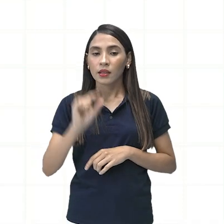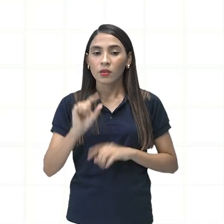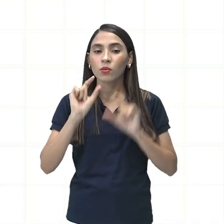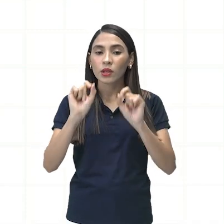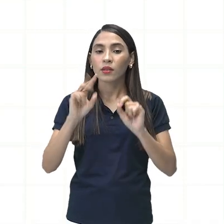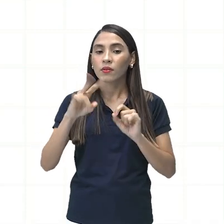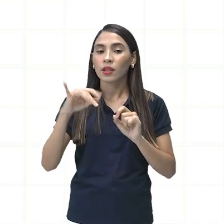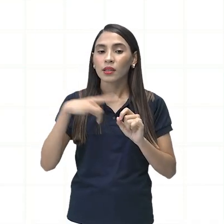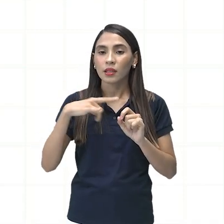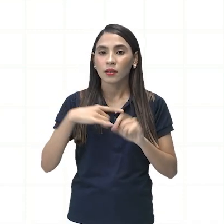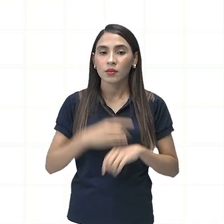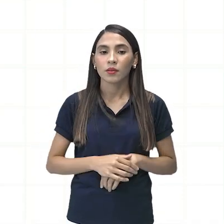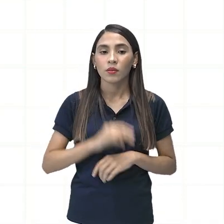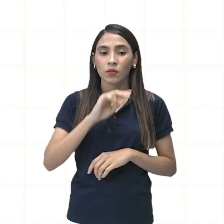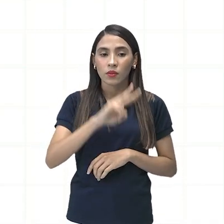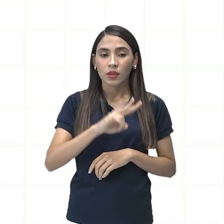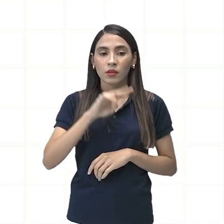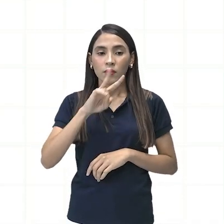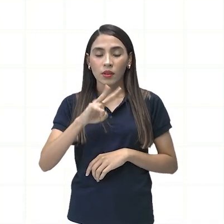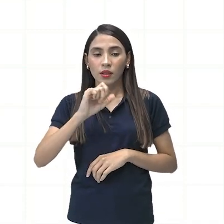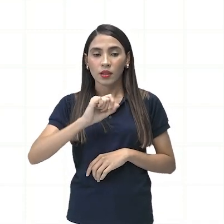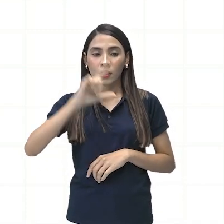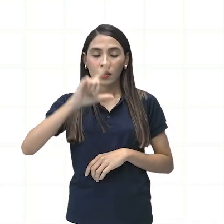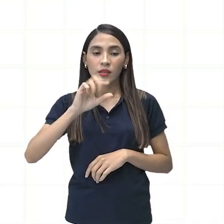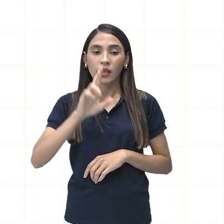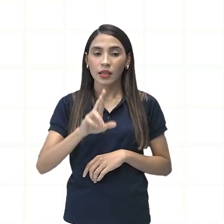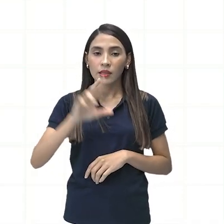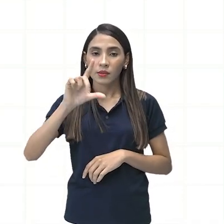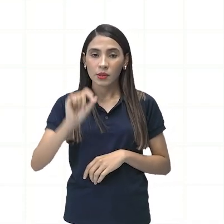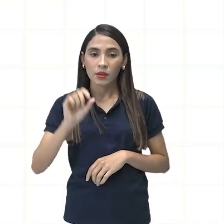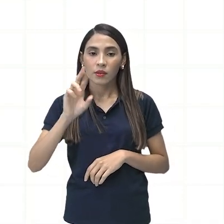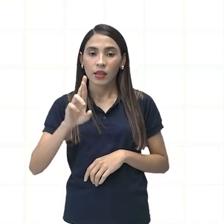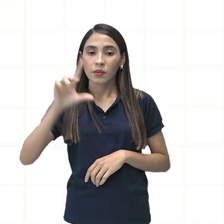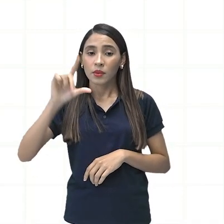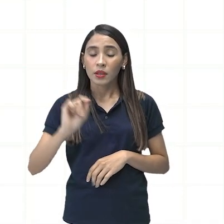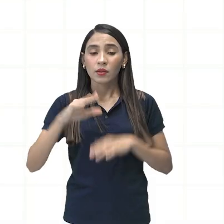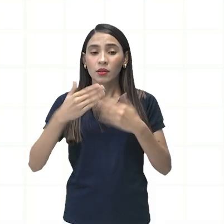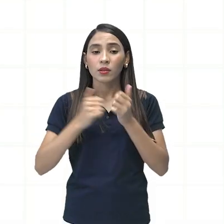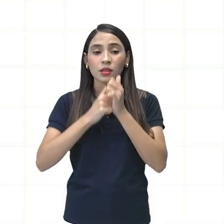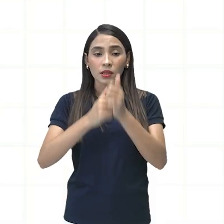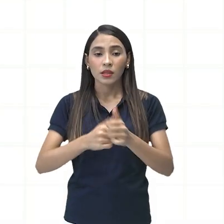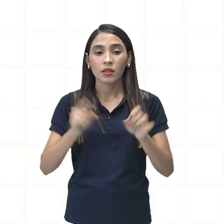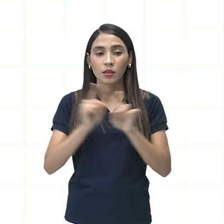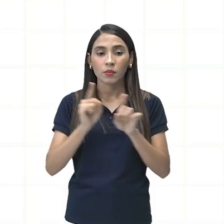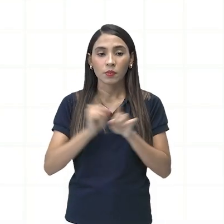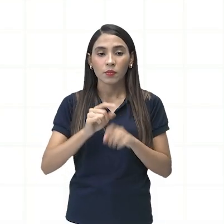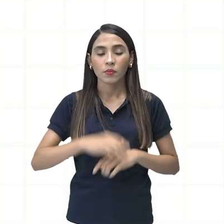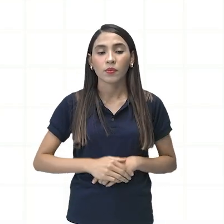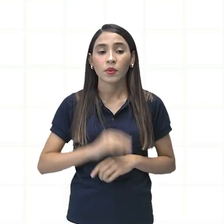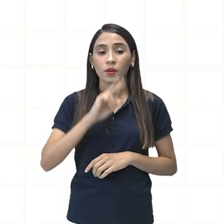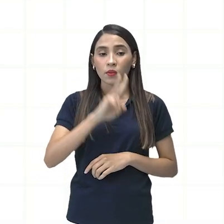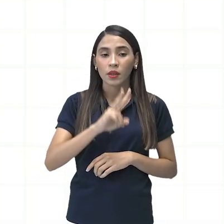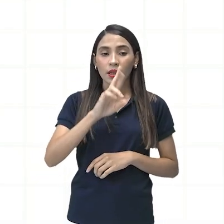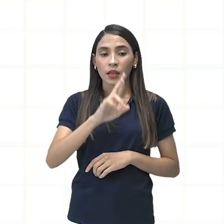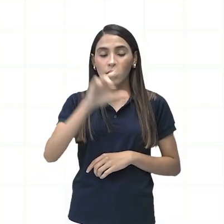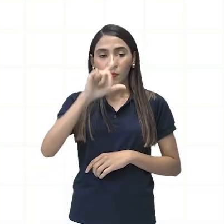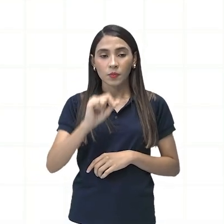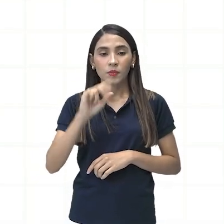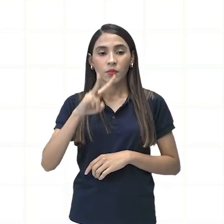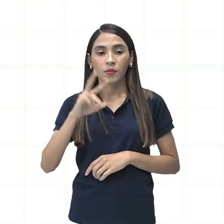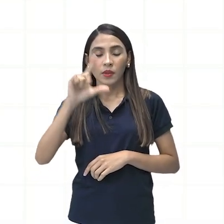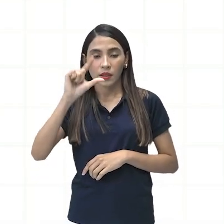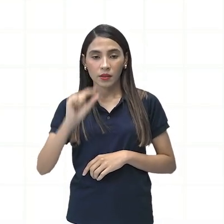quê? Vzão, Vzão, Rzão, Rzão. Por sua vez, nós vamos seguindo. Vzão, Rzão com um